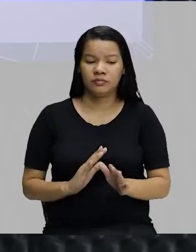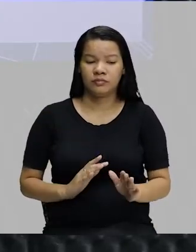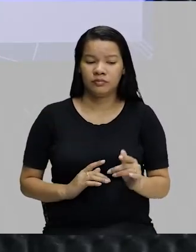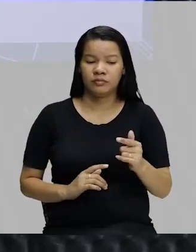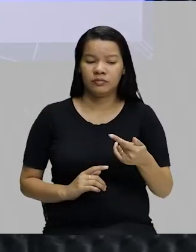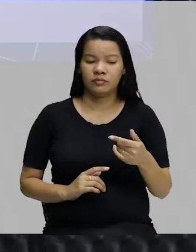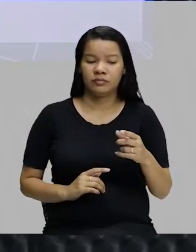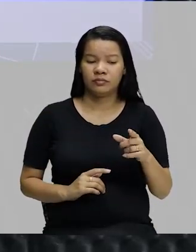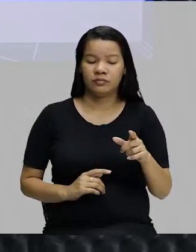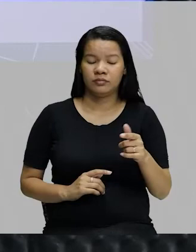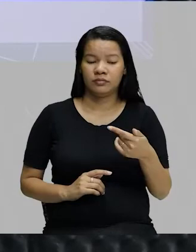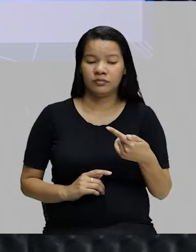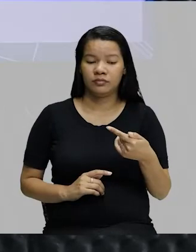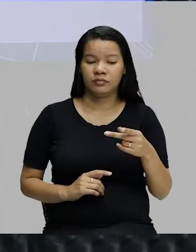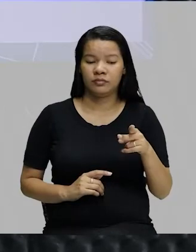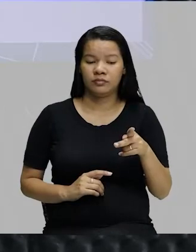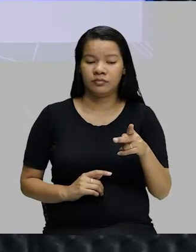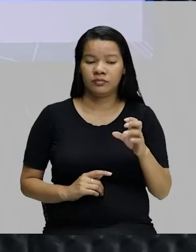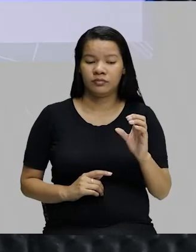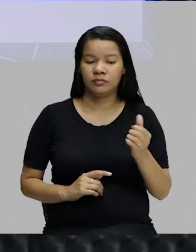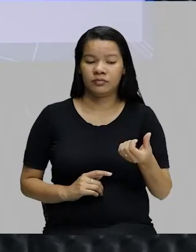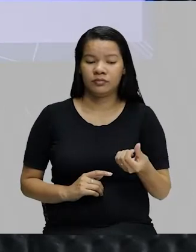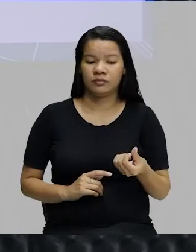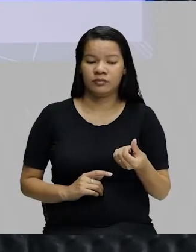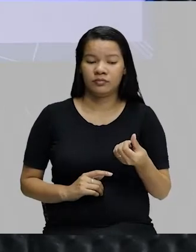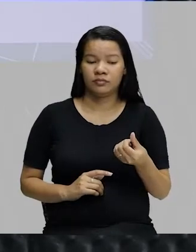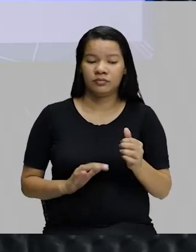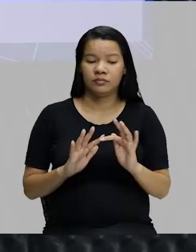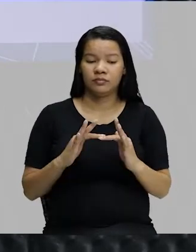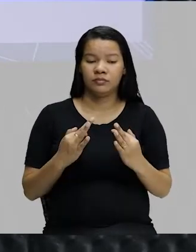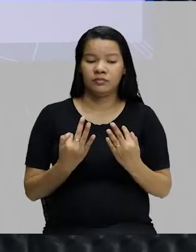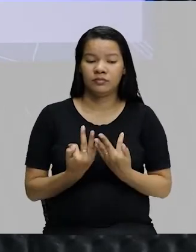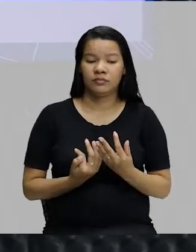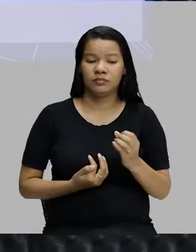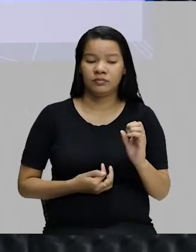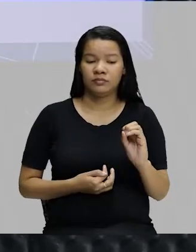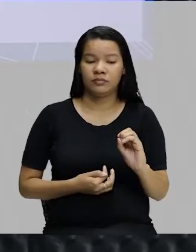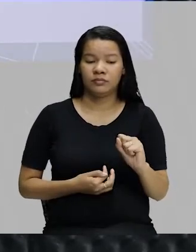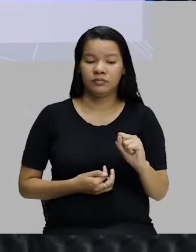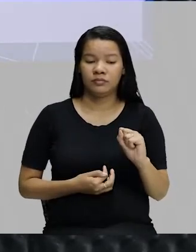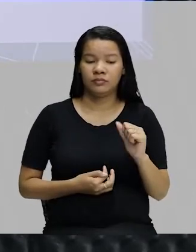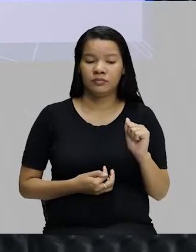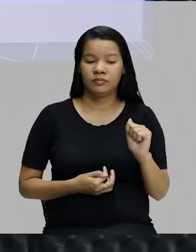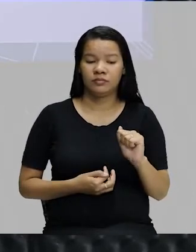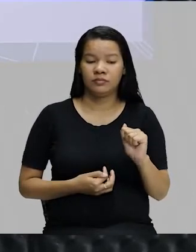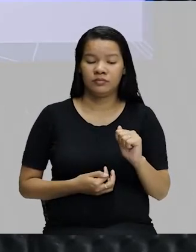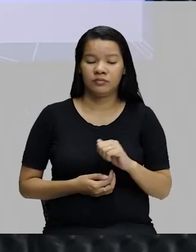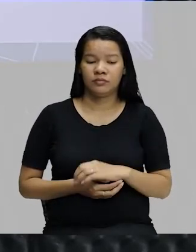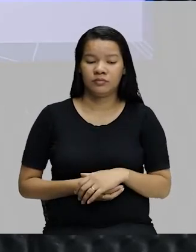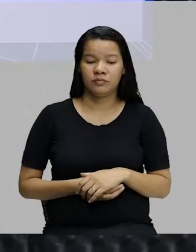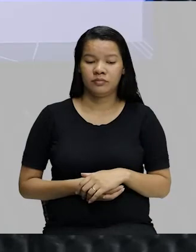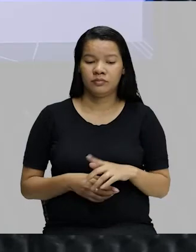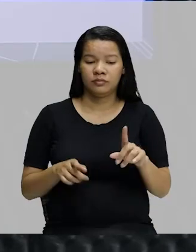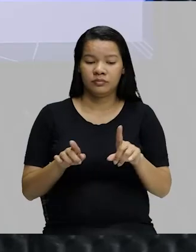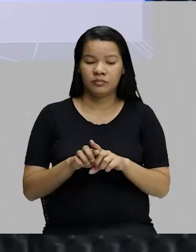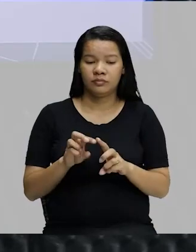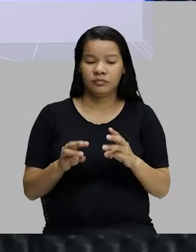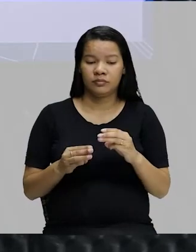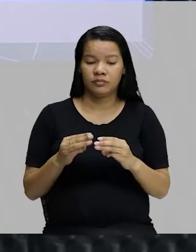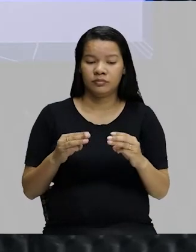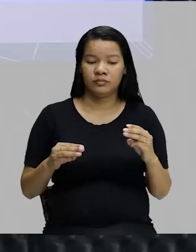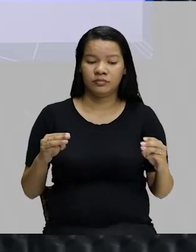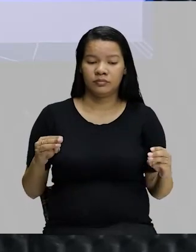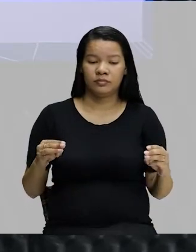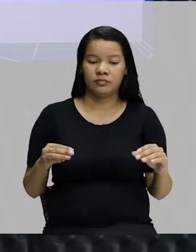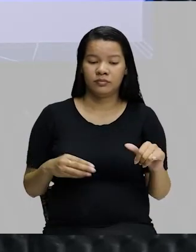7s2, 7p6, ou seja, a família 8A, a família dos gases nobres. E a massa do